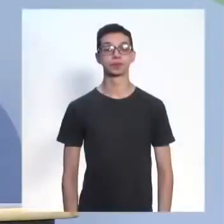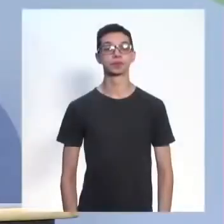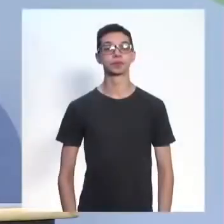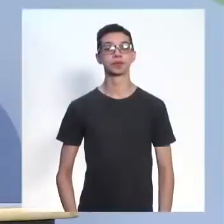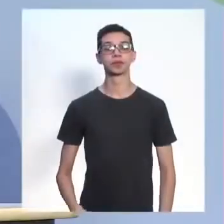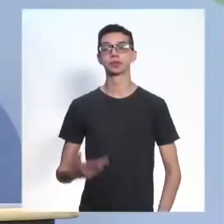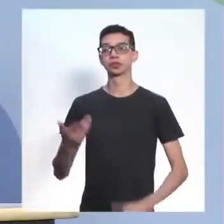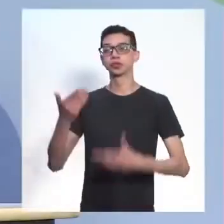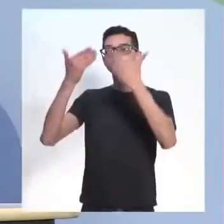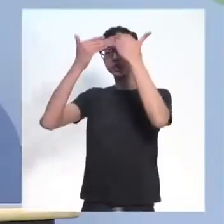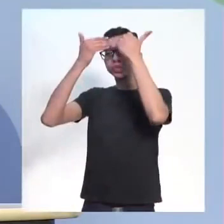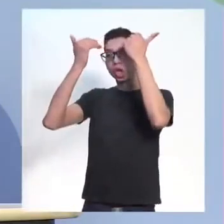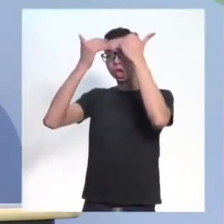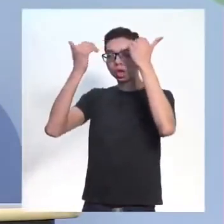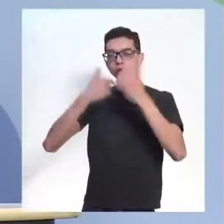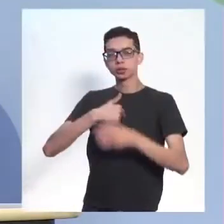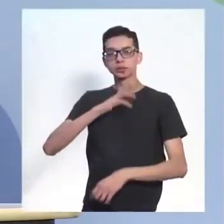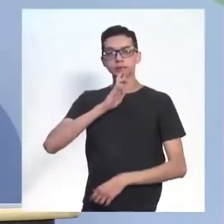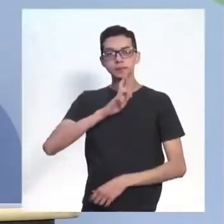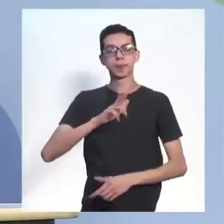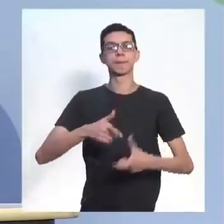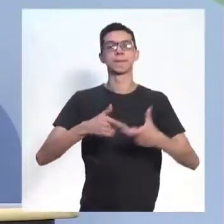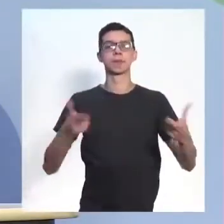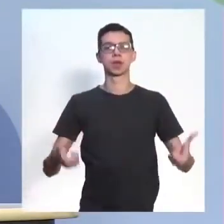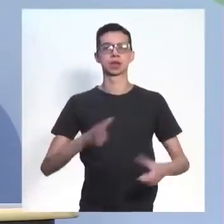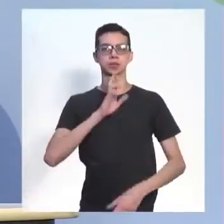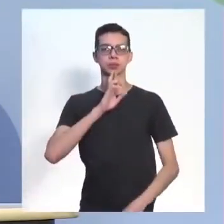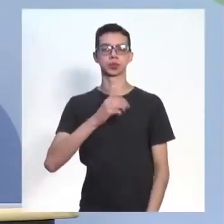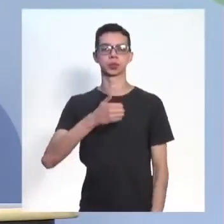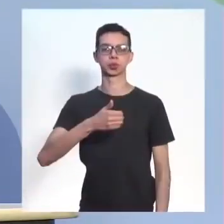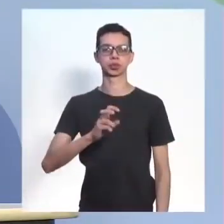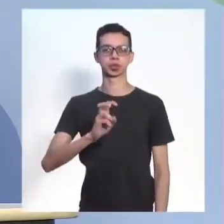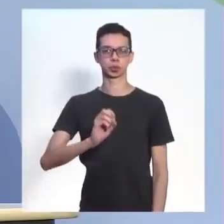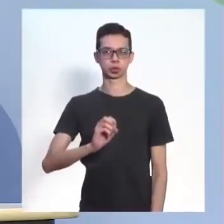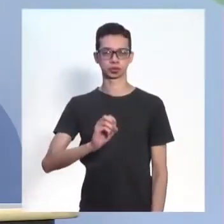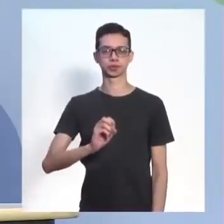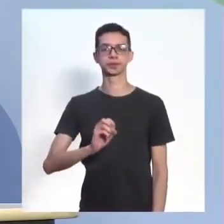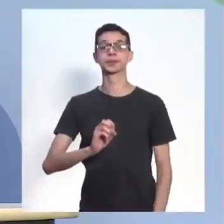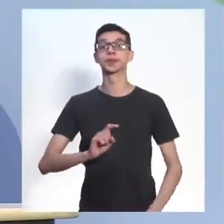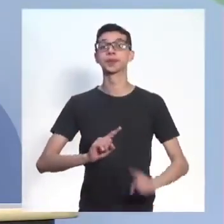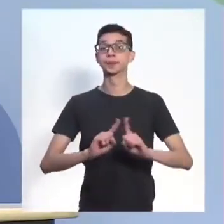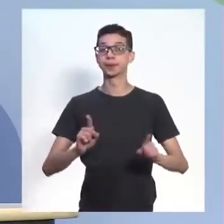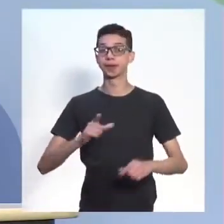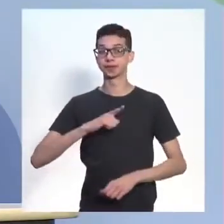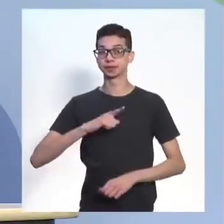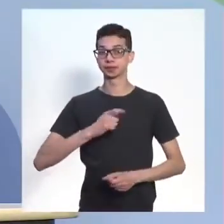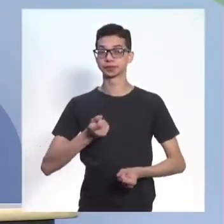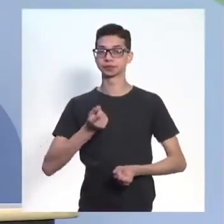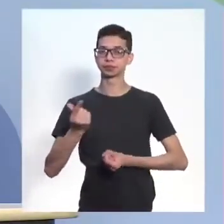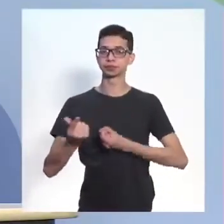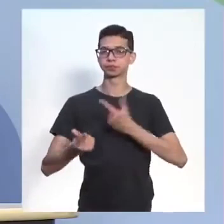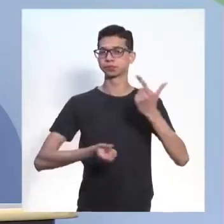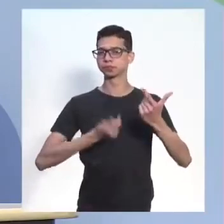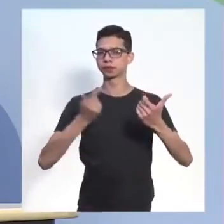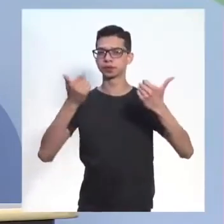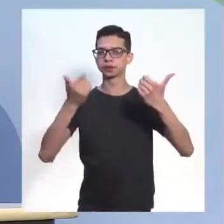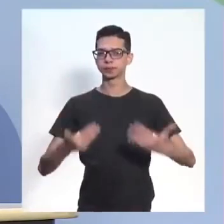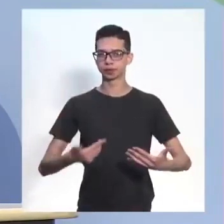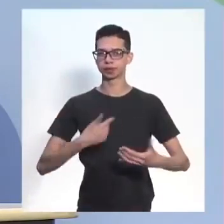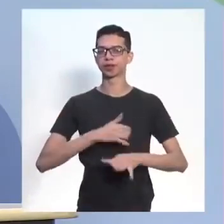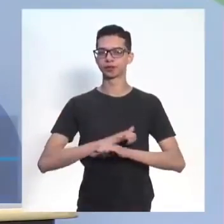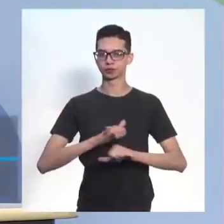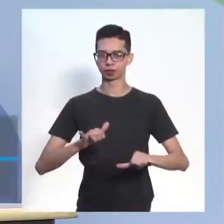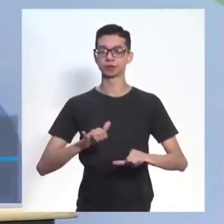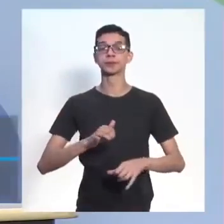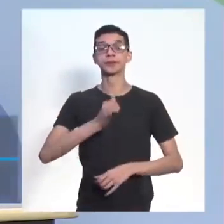Jonas, a maioria respondeu 150 graus, tá? Mas nós temos aqui algumas explicações que eu vou trazer para você. Então,